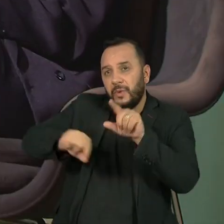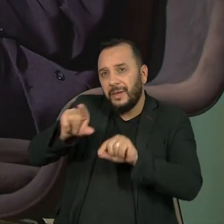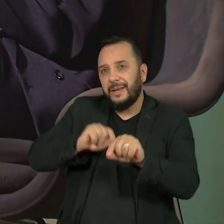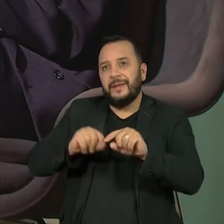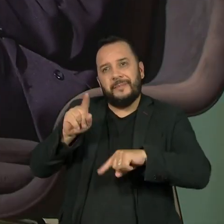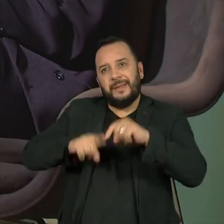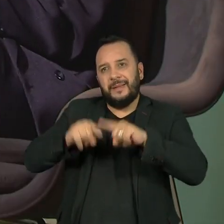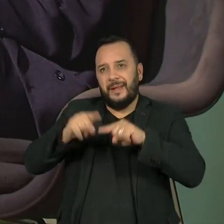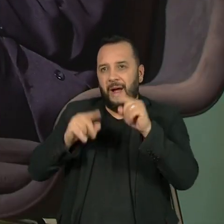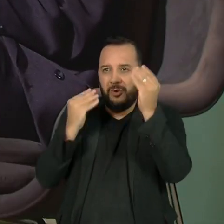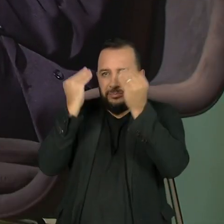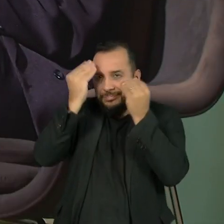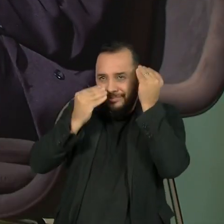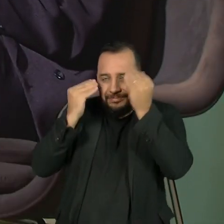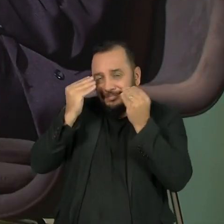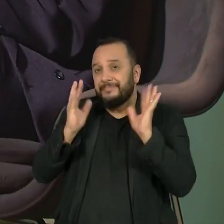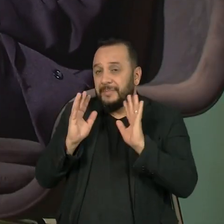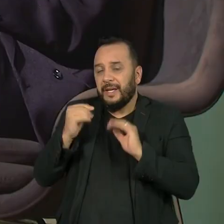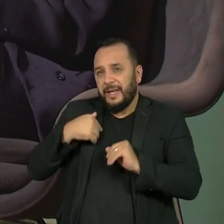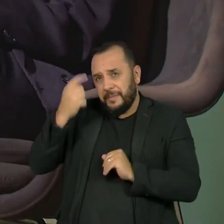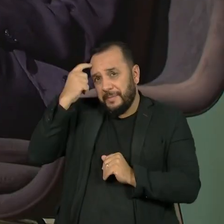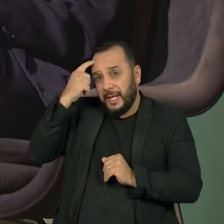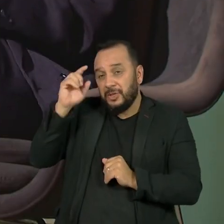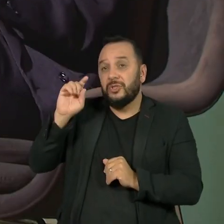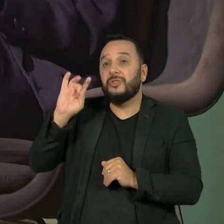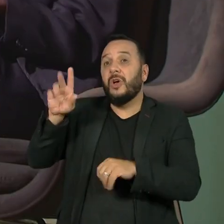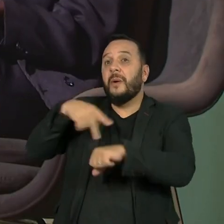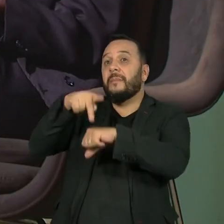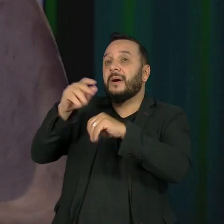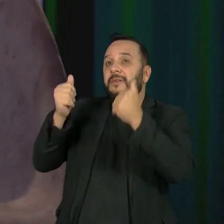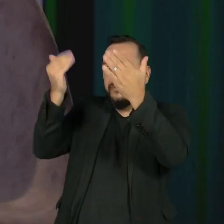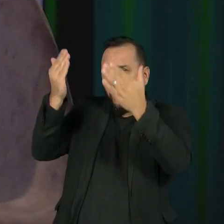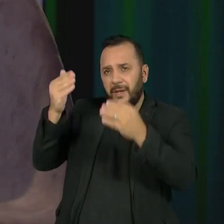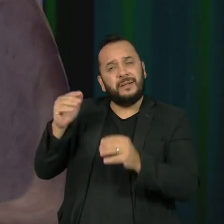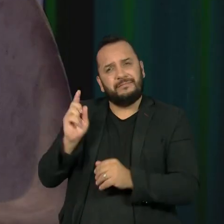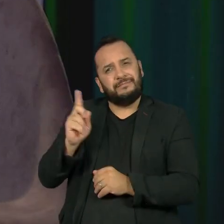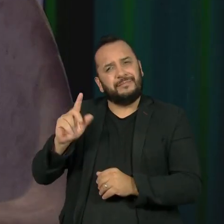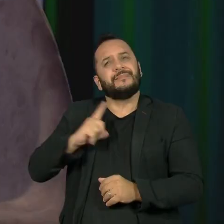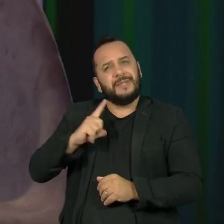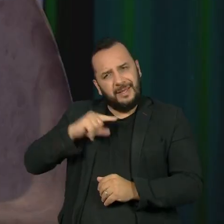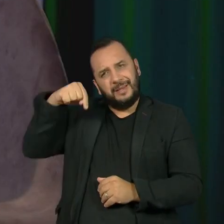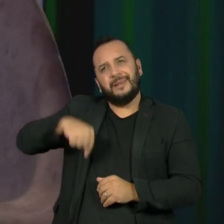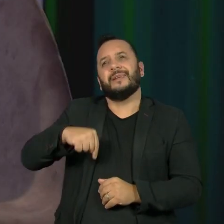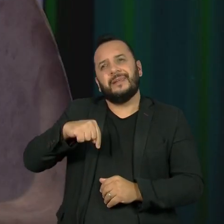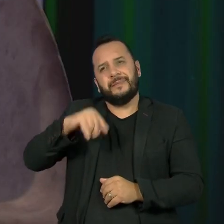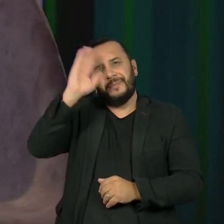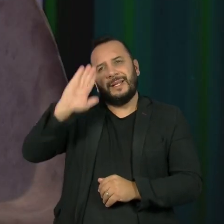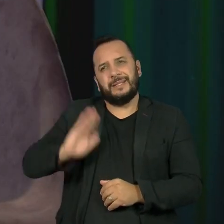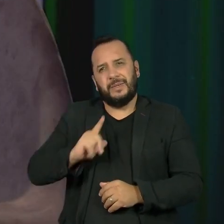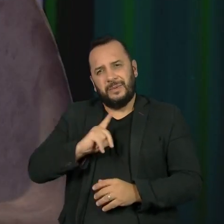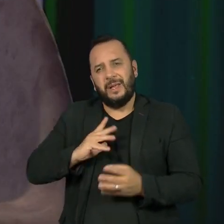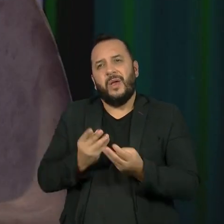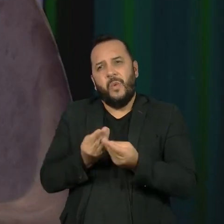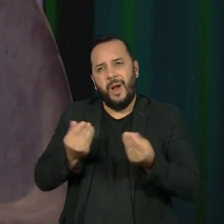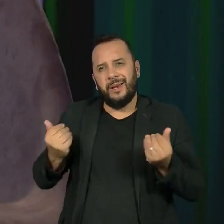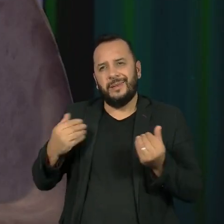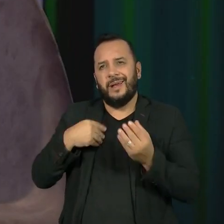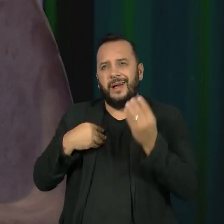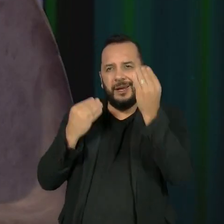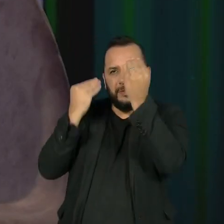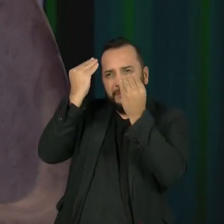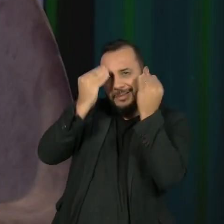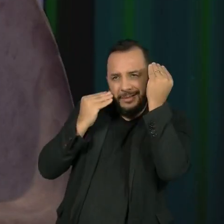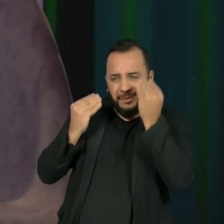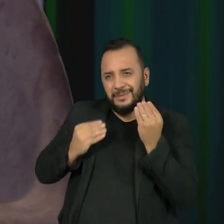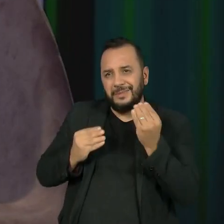eu não mais olho só para o internacional, porque eu sei que o nacional tem o mesmo poder